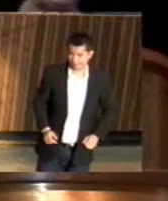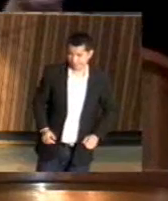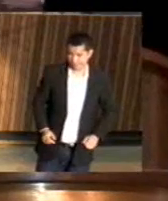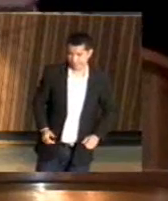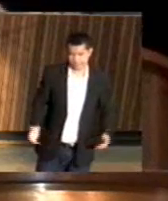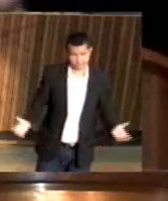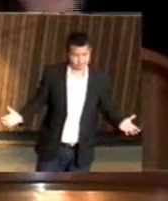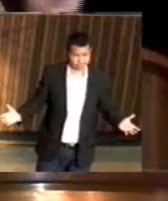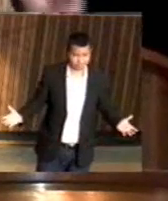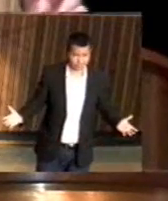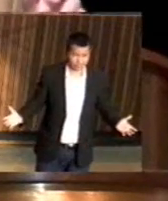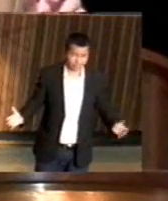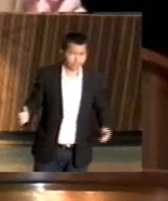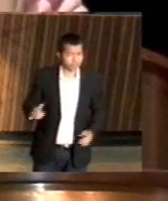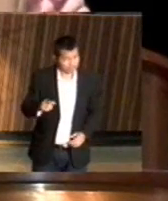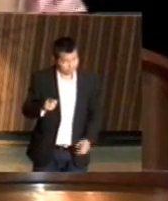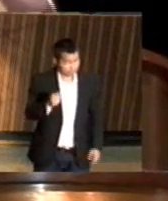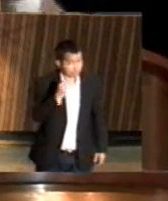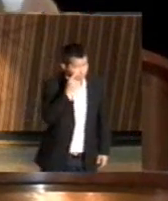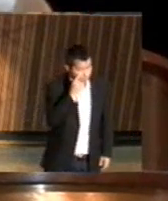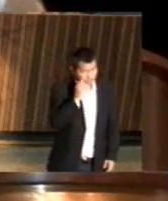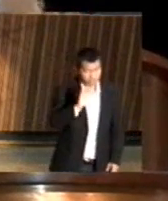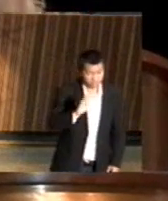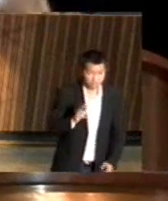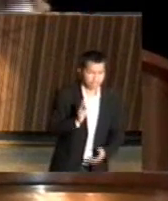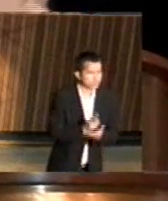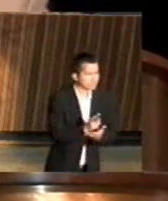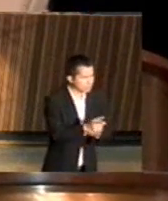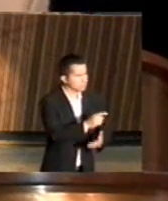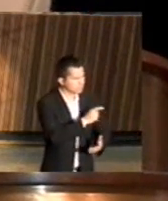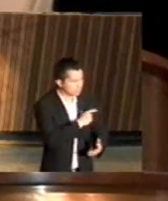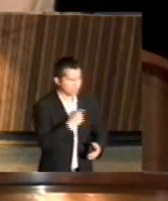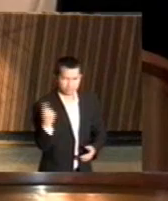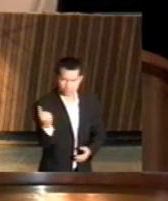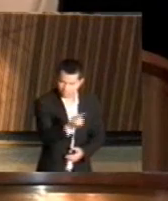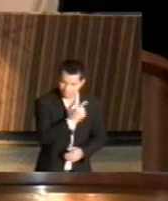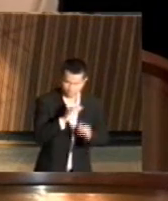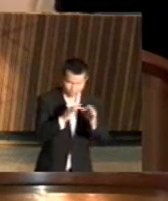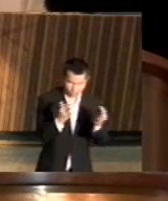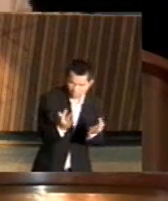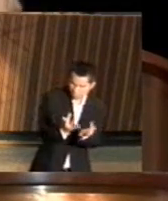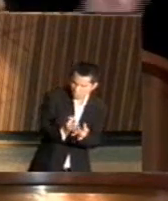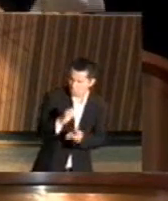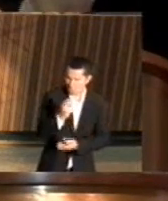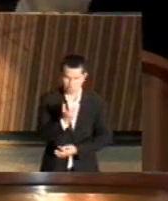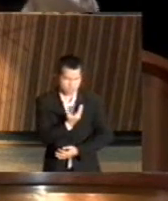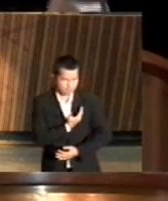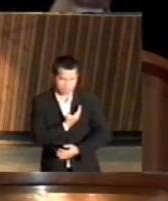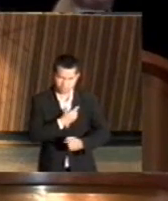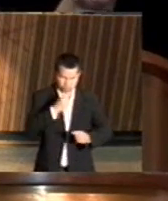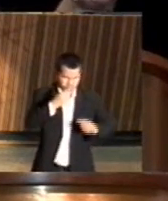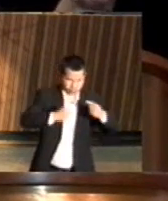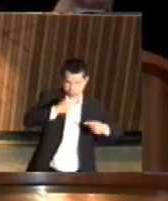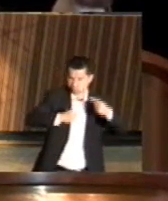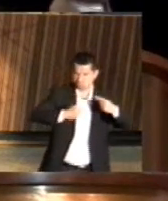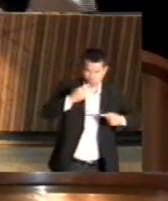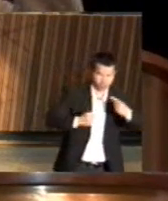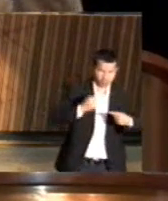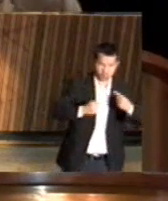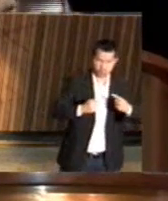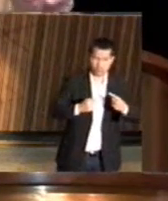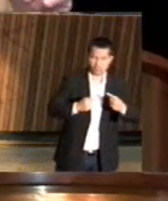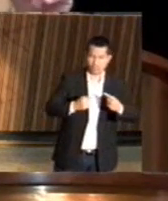Sempre que há uma disputa, nós vamos descobrir uma realidade. O coração